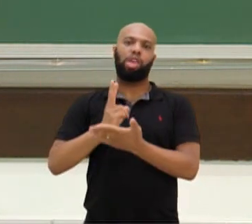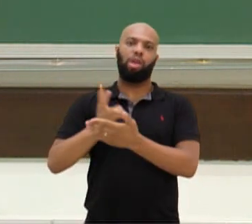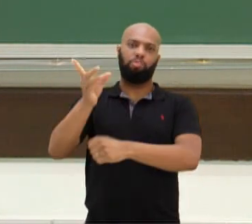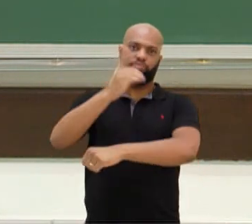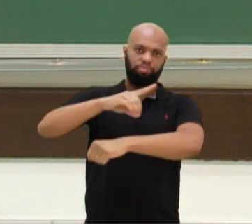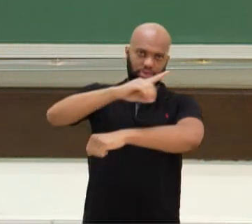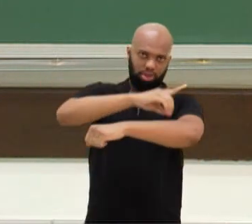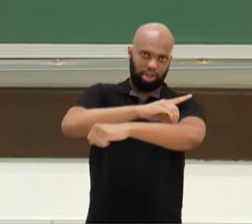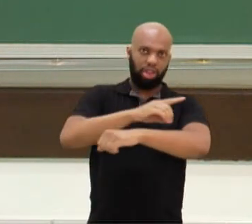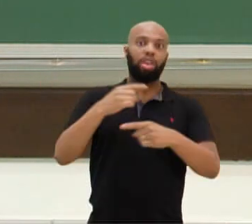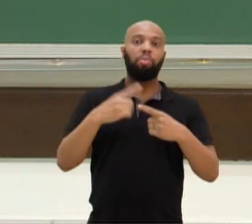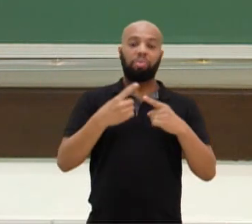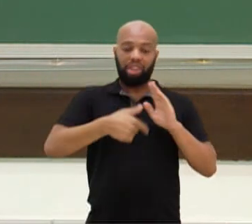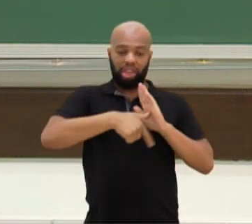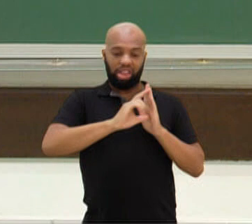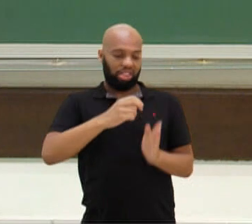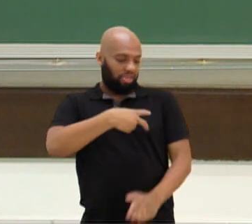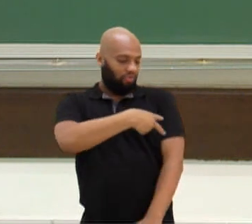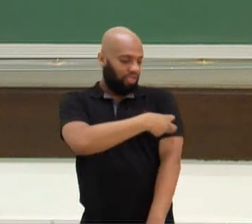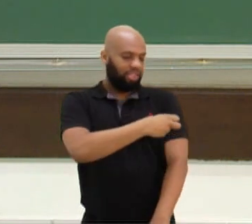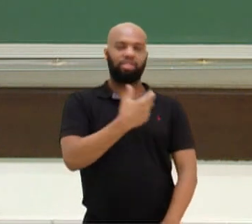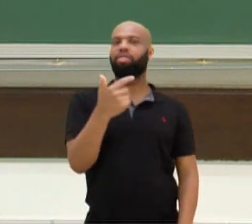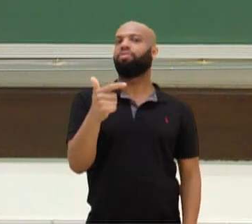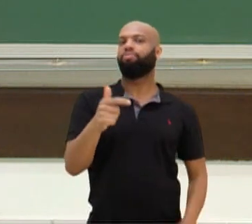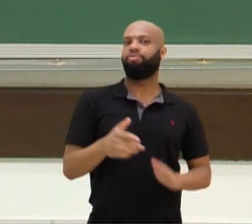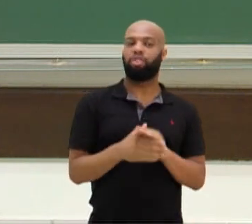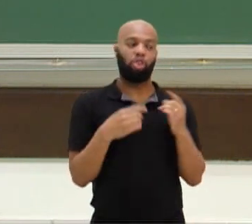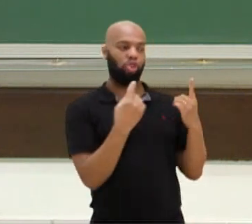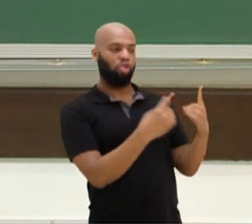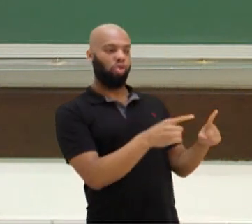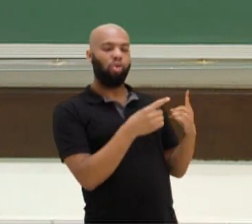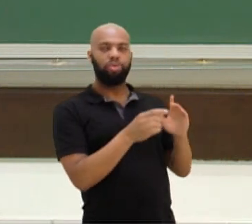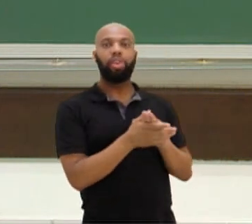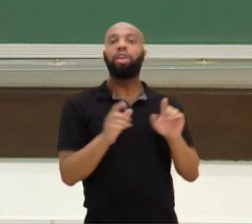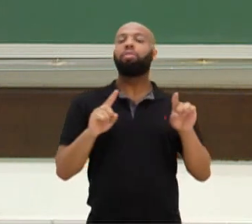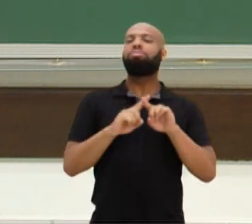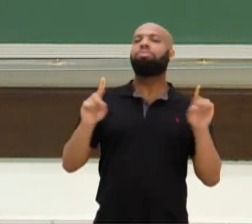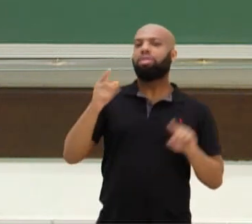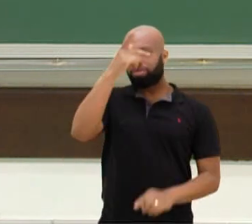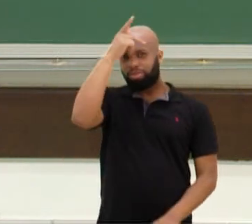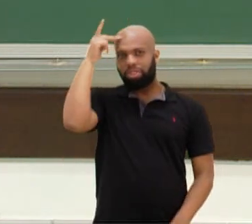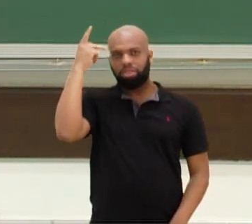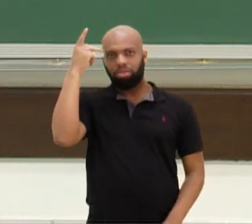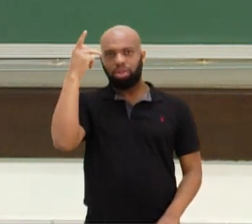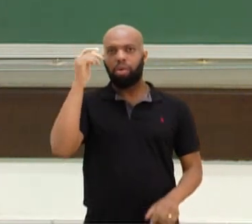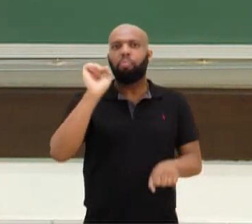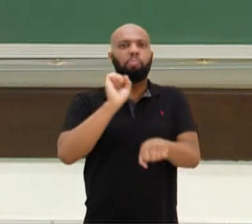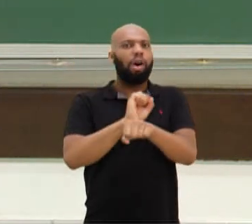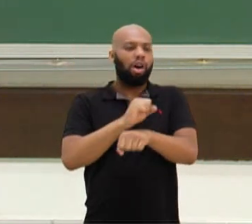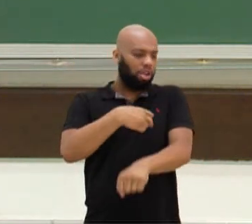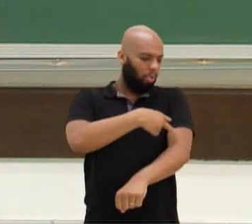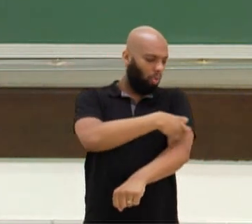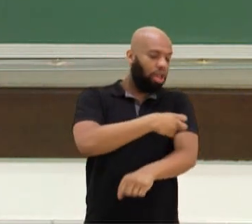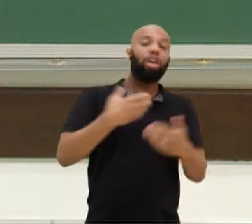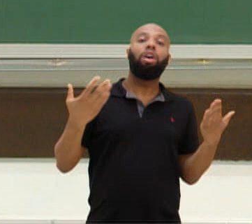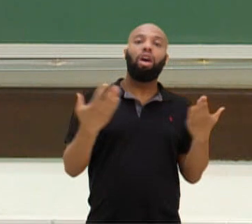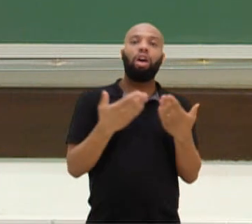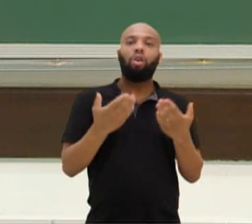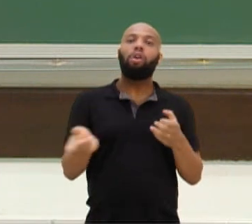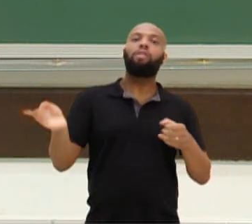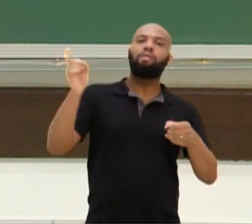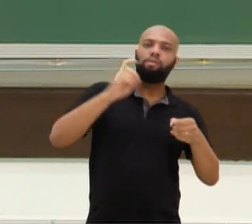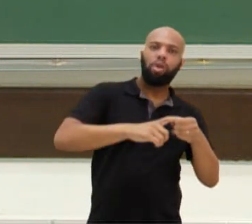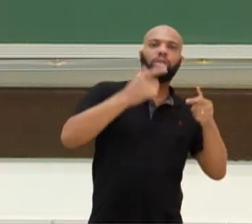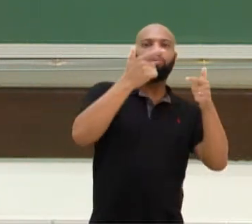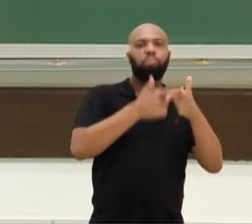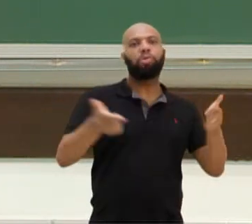gente não tinha surtos no Brasil nessa época. Só que as pessoas estão deixando de se vacinar e febre amarela voltou a ser um problema aqui